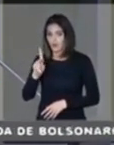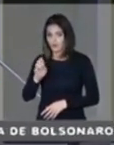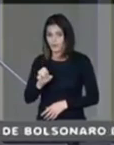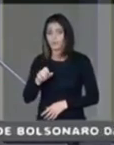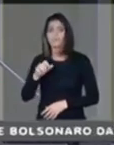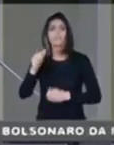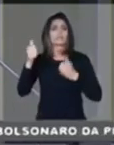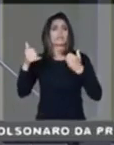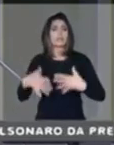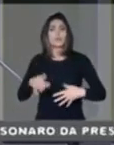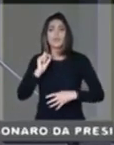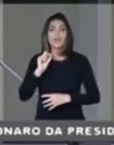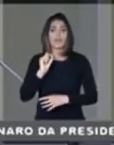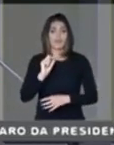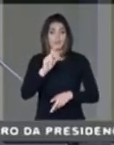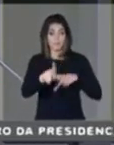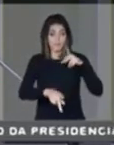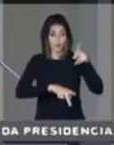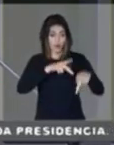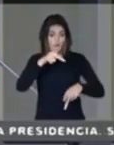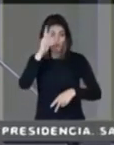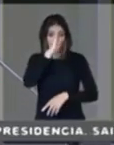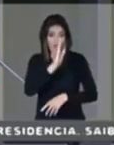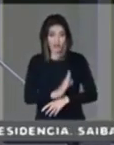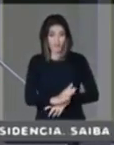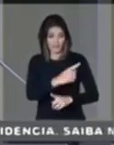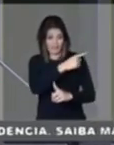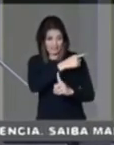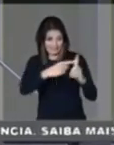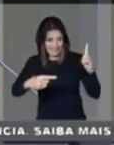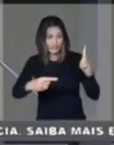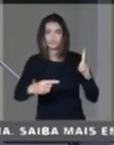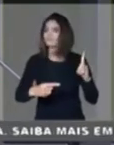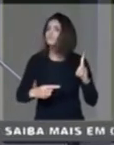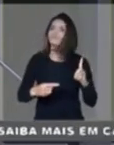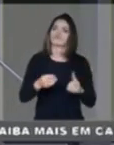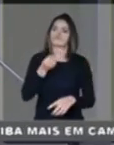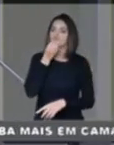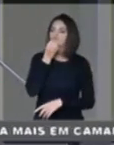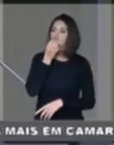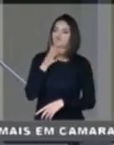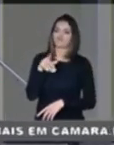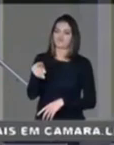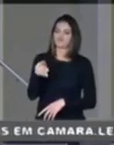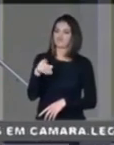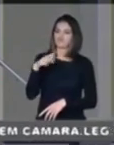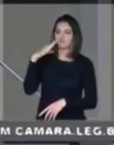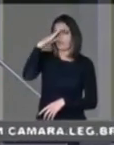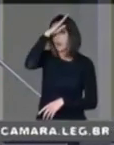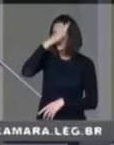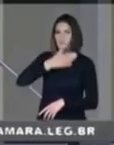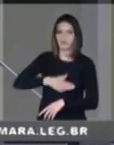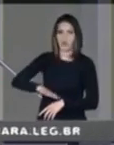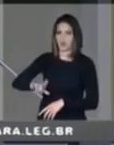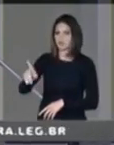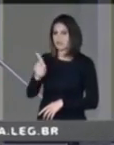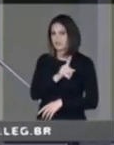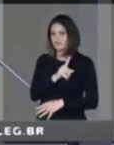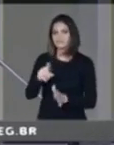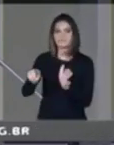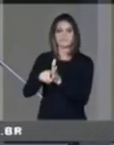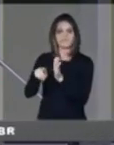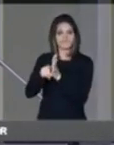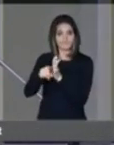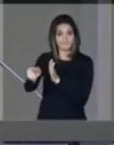nada menos do que metade da população desaprova o governo Bolsonaro, em 9 meses de governo apenas. E